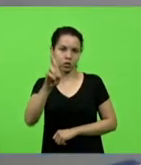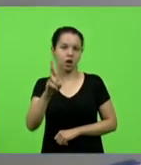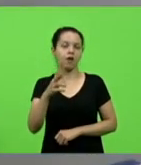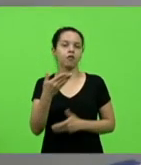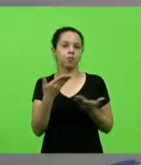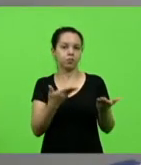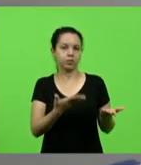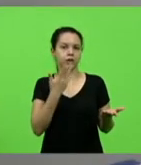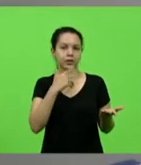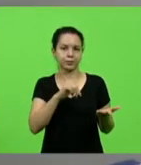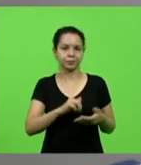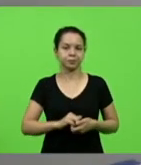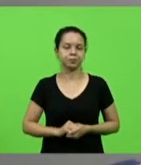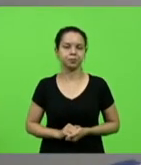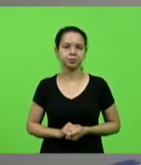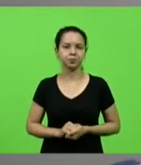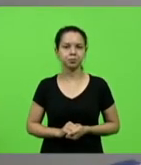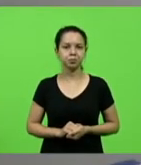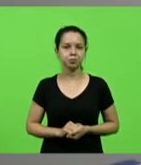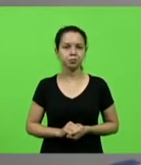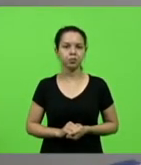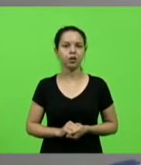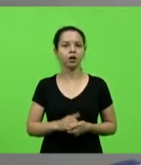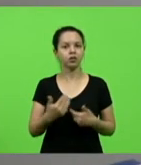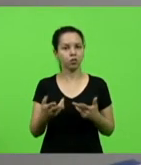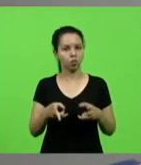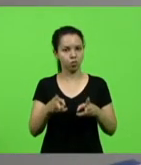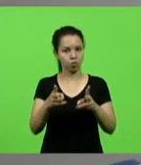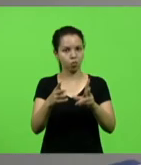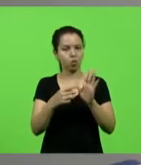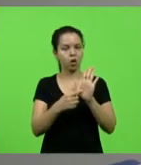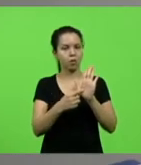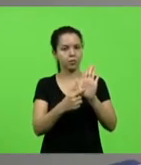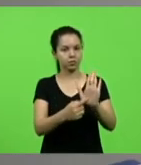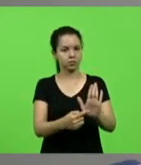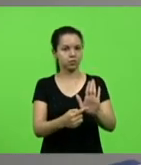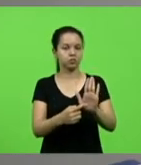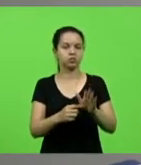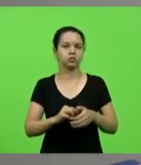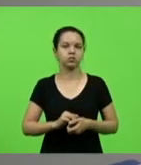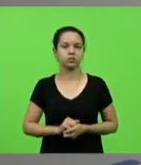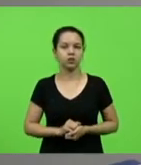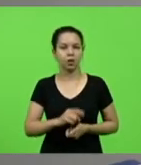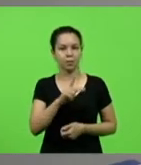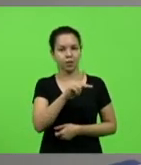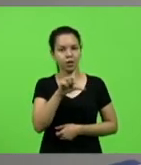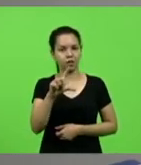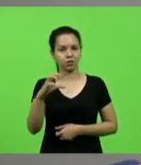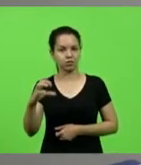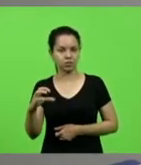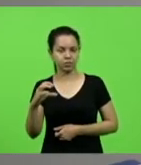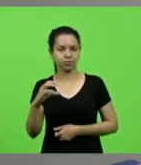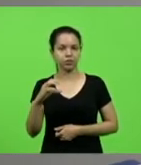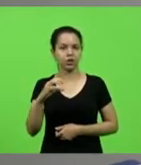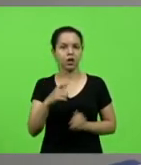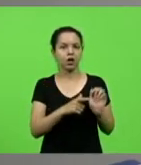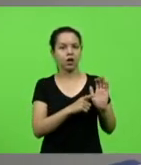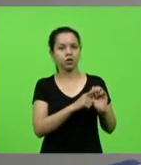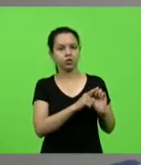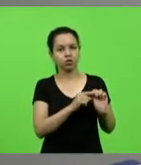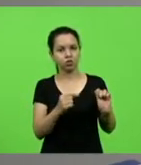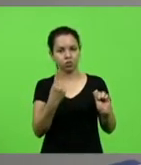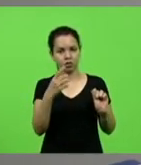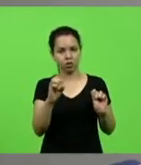estudante. Aqui, seguindo, então, a apresentação do PLC, artigo 10D,